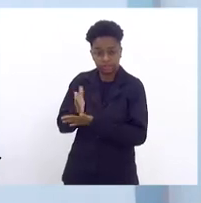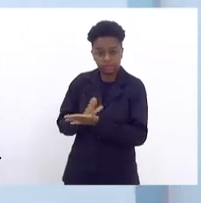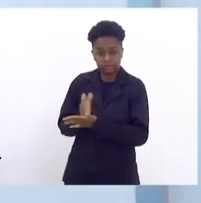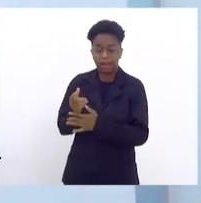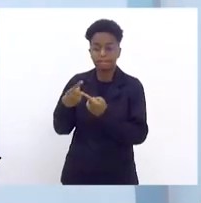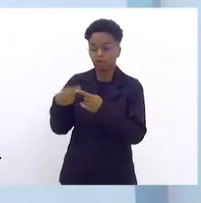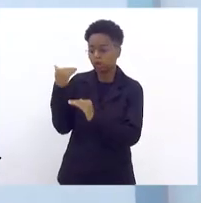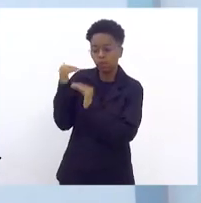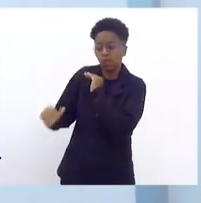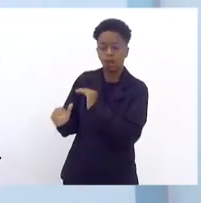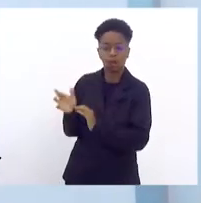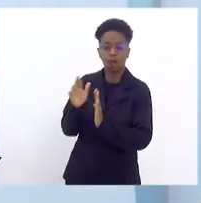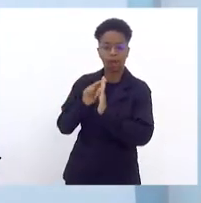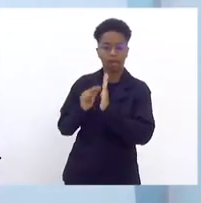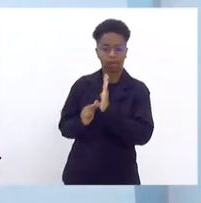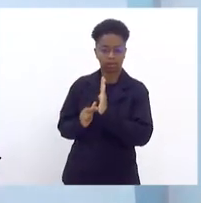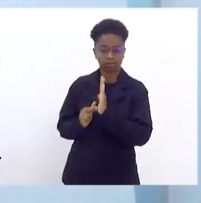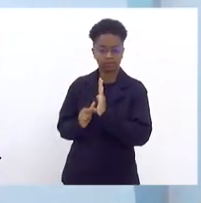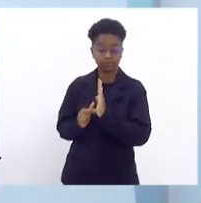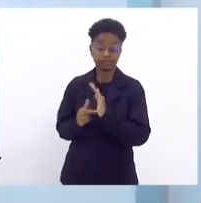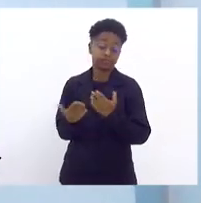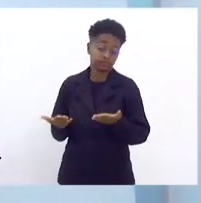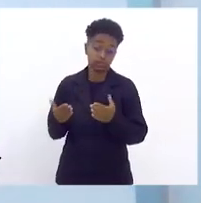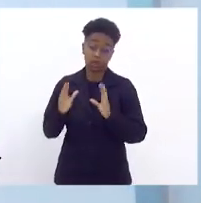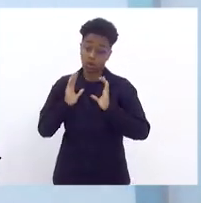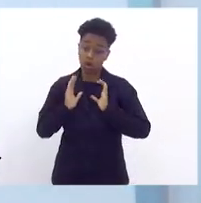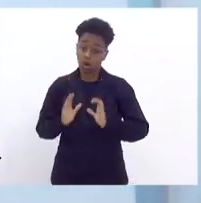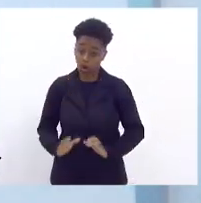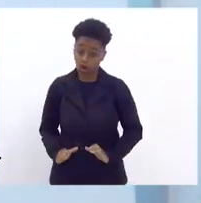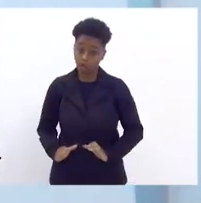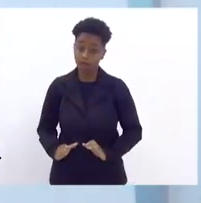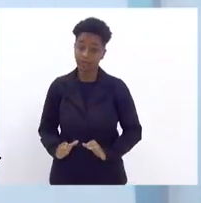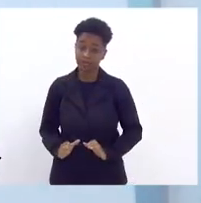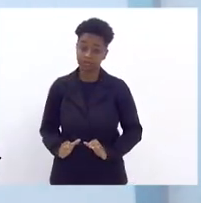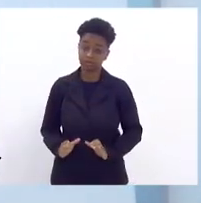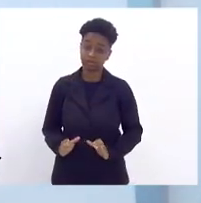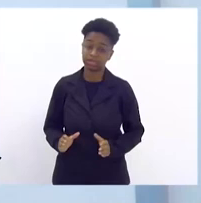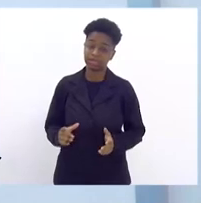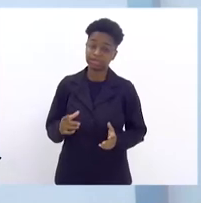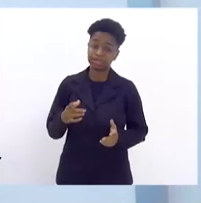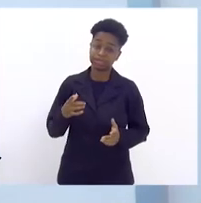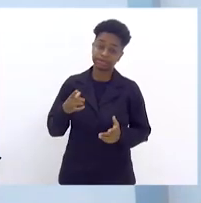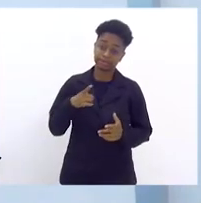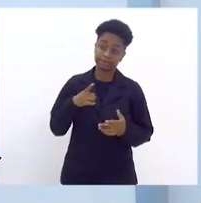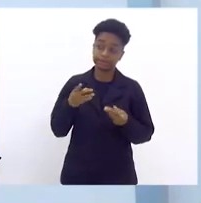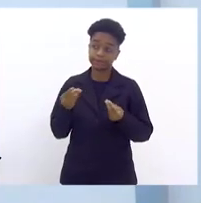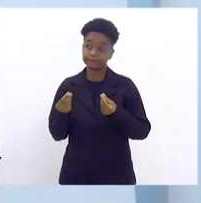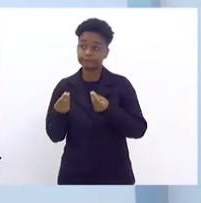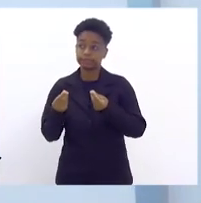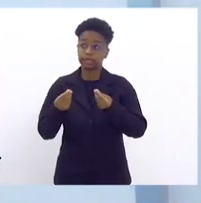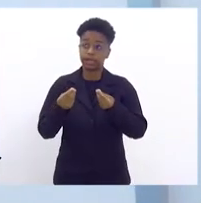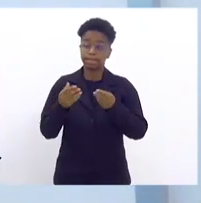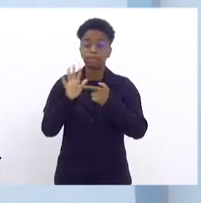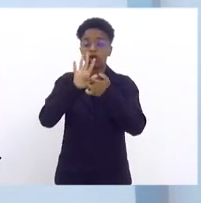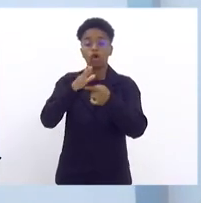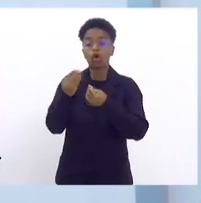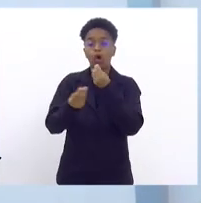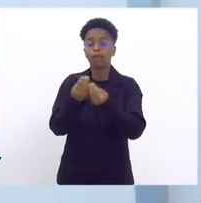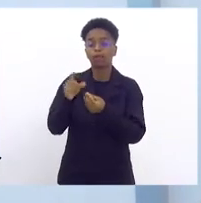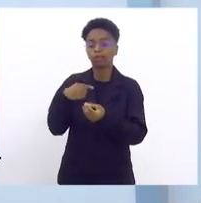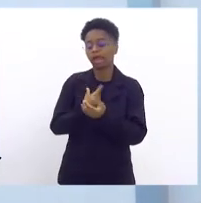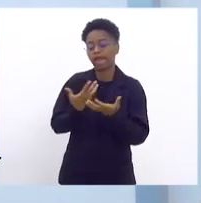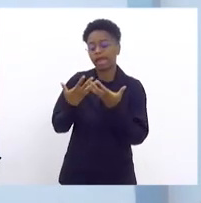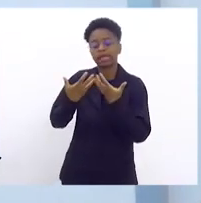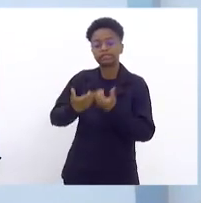aquilo ali não tá adequado né e os comportamentos eles vêm muitas pessoas de como recebemos as informações Então